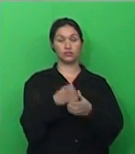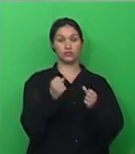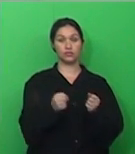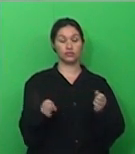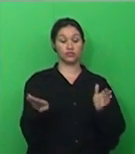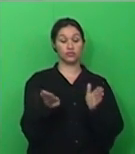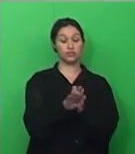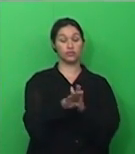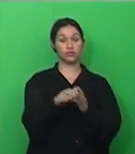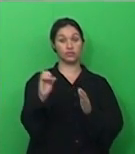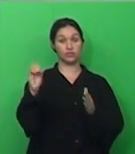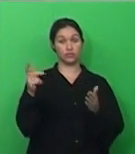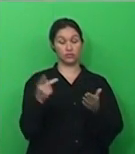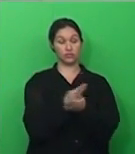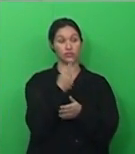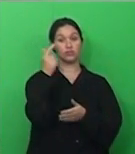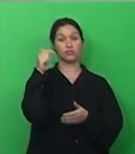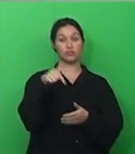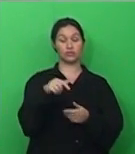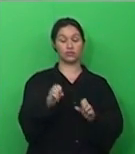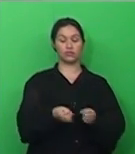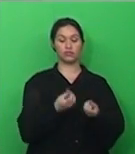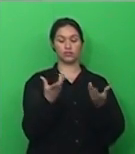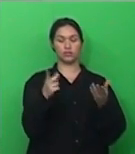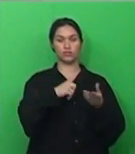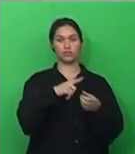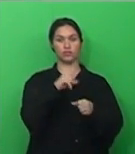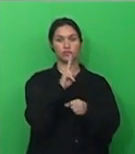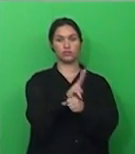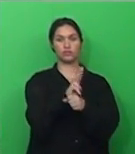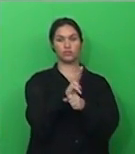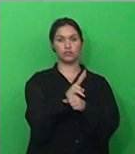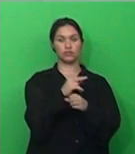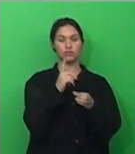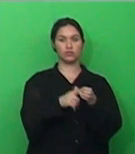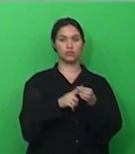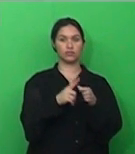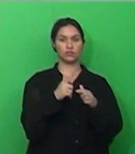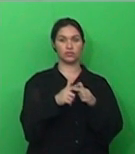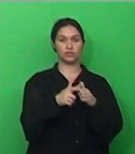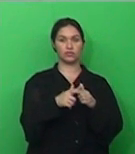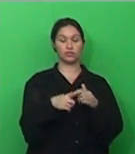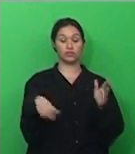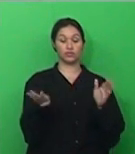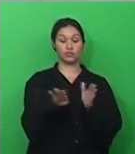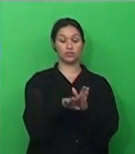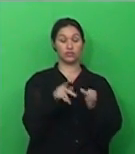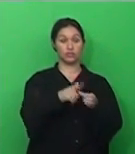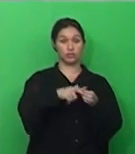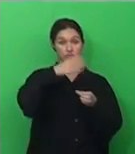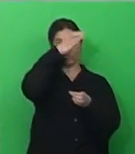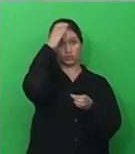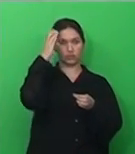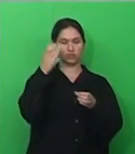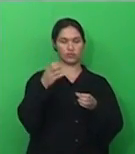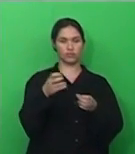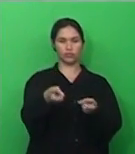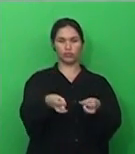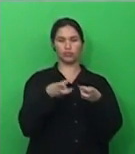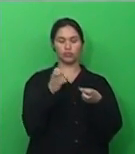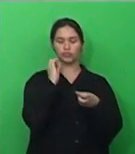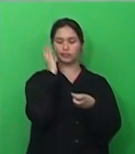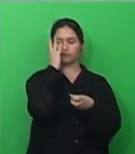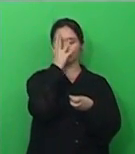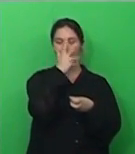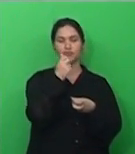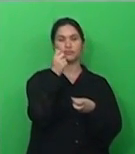que preservar, cuidar da nossa cidade, porque quando a gente chega em Criciúma, a gente vê que tem uma cidade bonita, próspera, e por isso